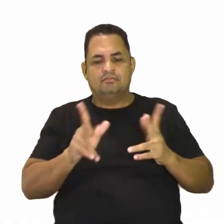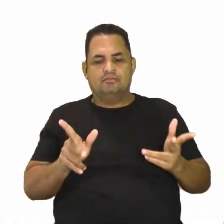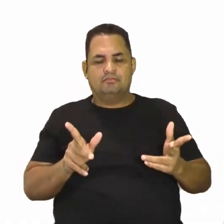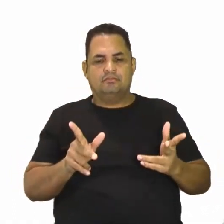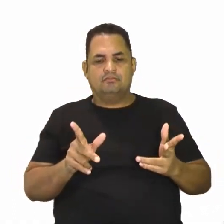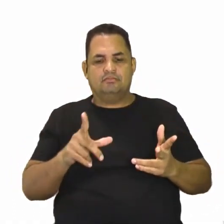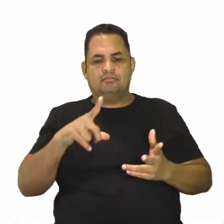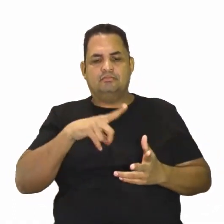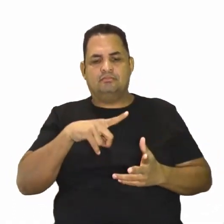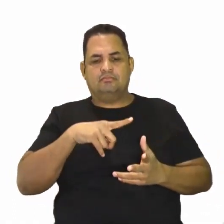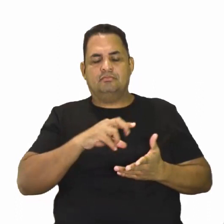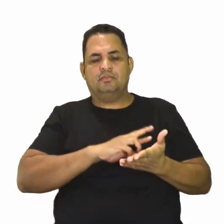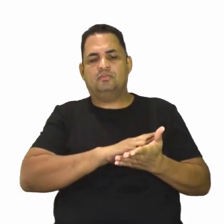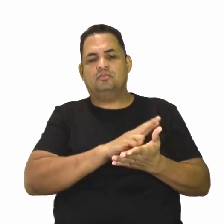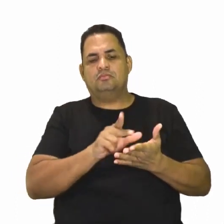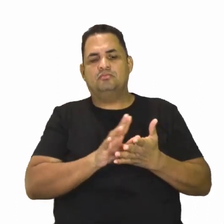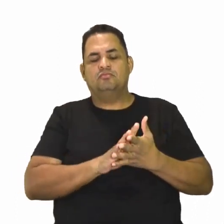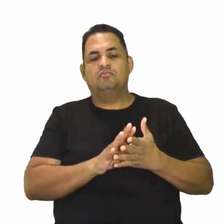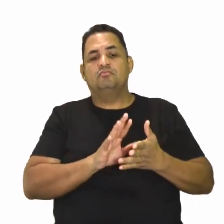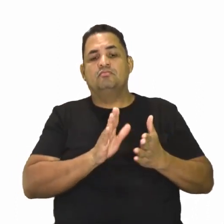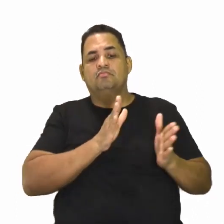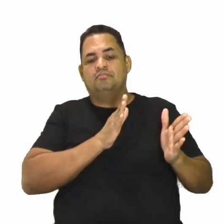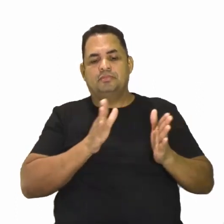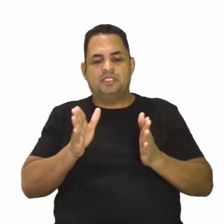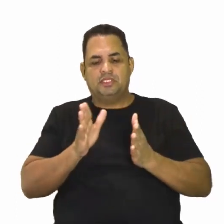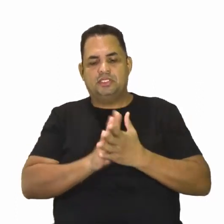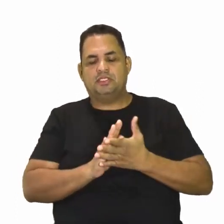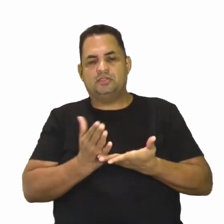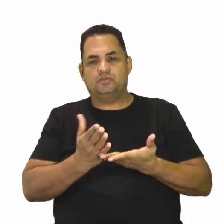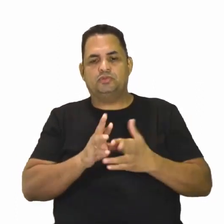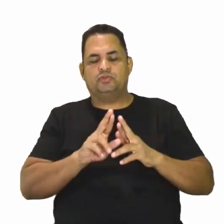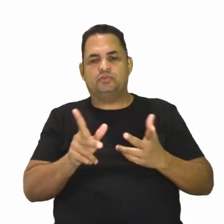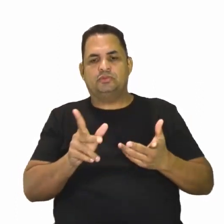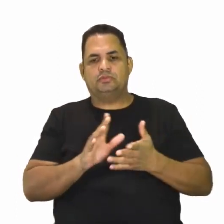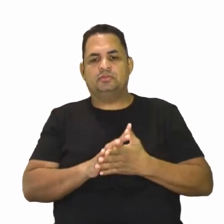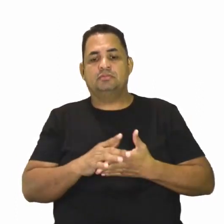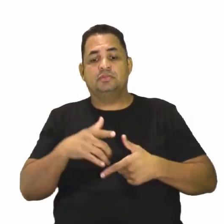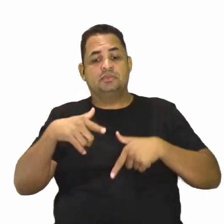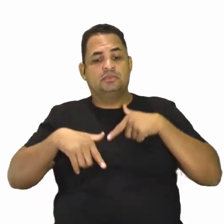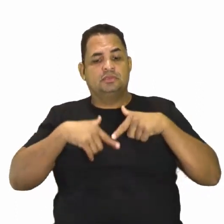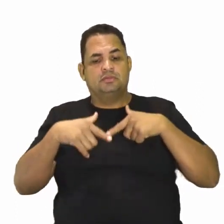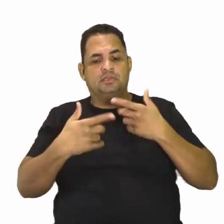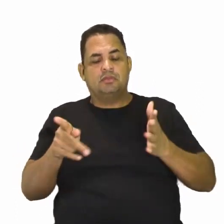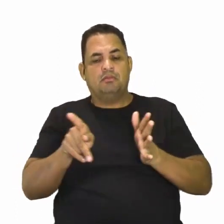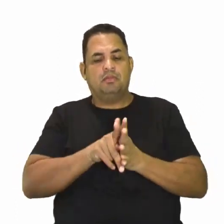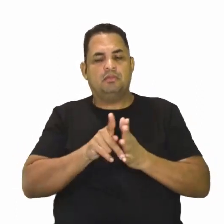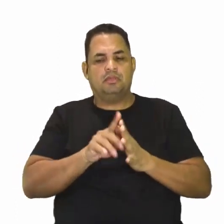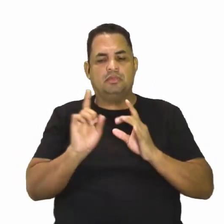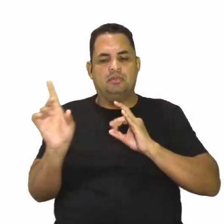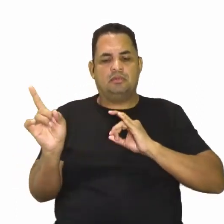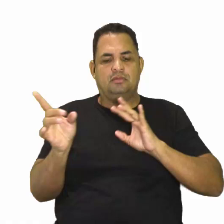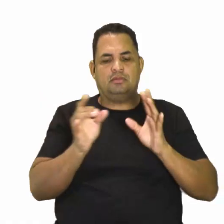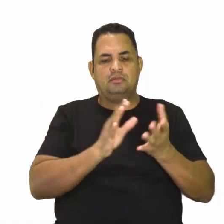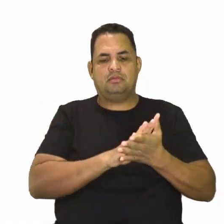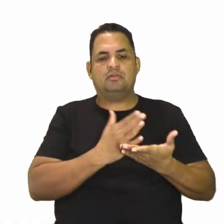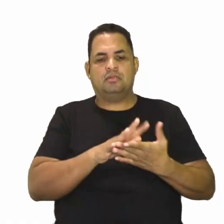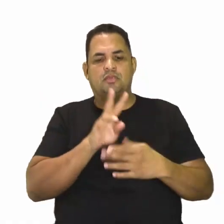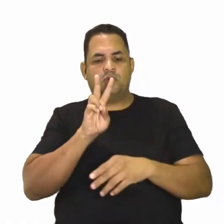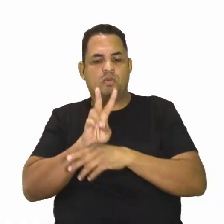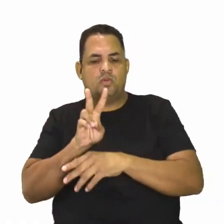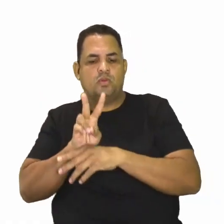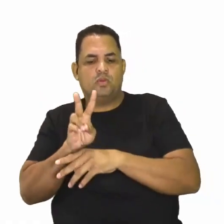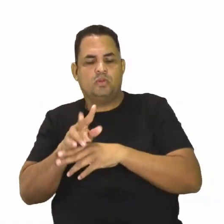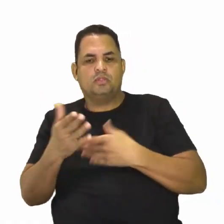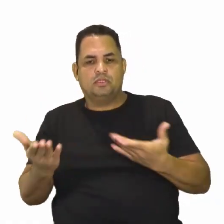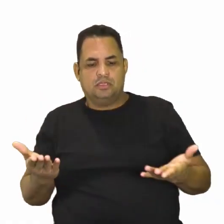eu tenho espécies diferentes, um período diferente de produção, eu tenho que ter uma mão de obra especializada para cada trato cultural que eu tenho que realizar